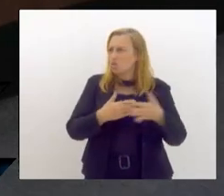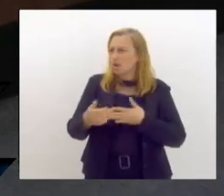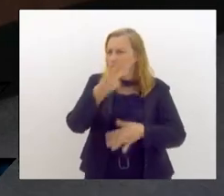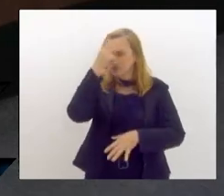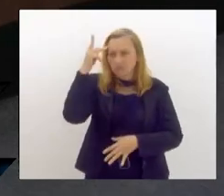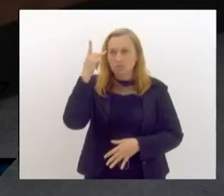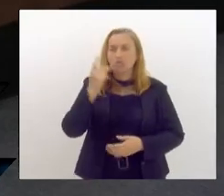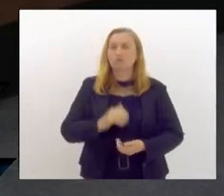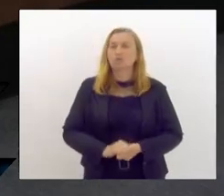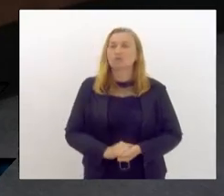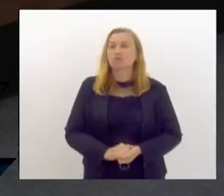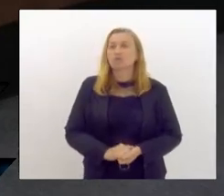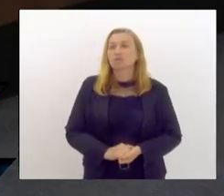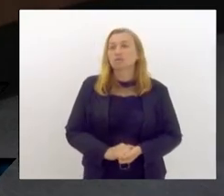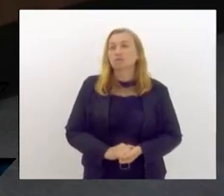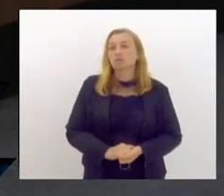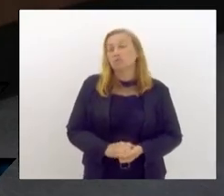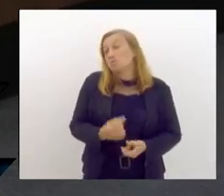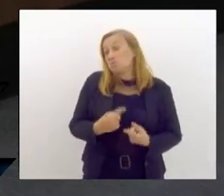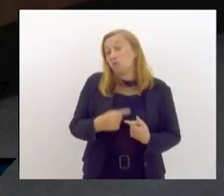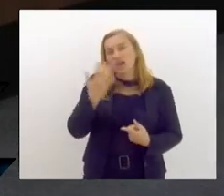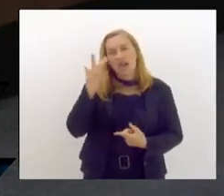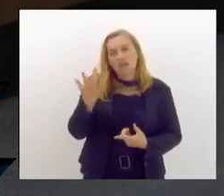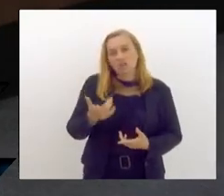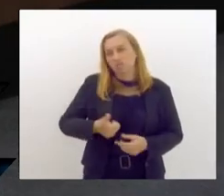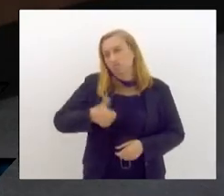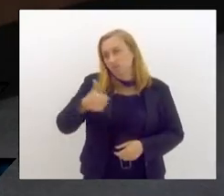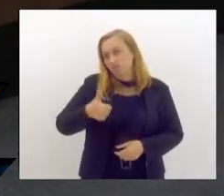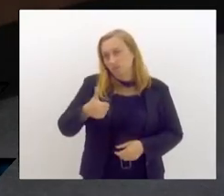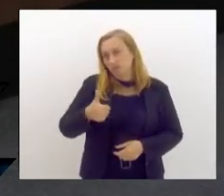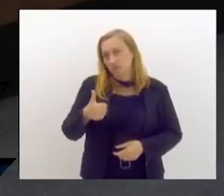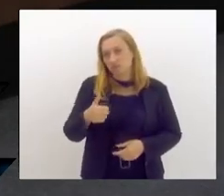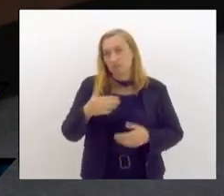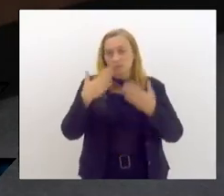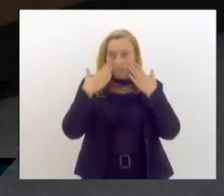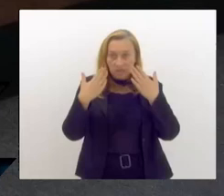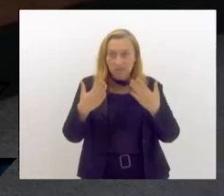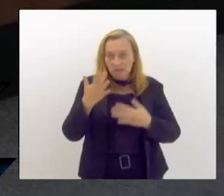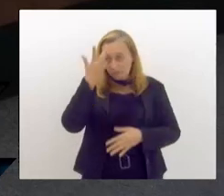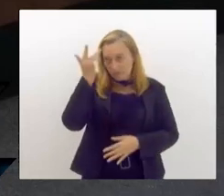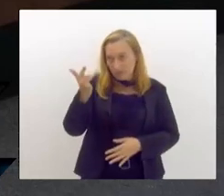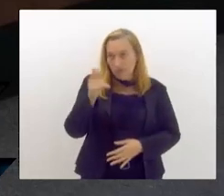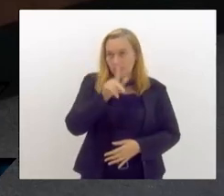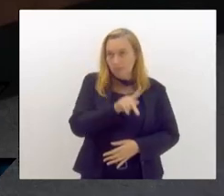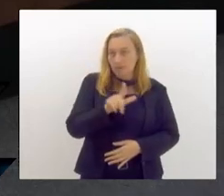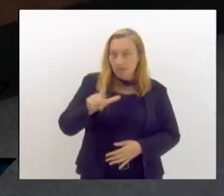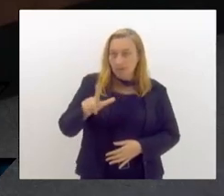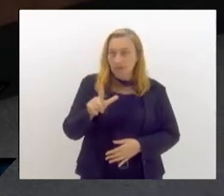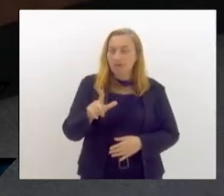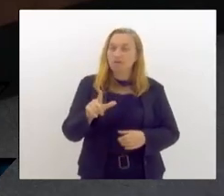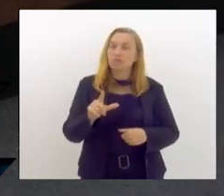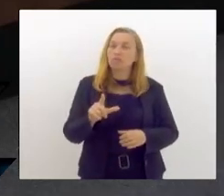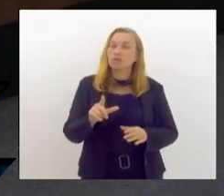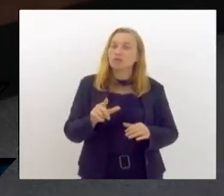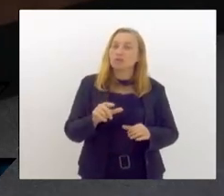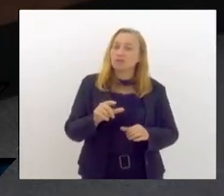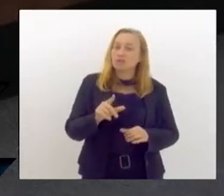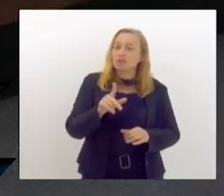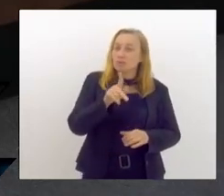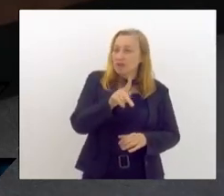for. Porque acho, primeiro, e estou apresentando amanhã o PL, mudando o PL, não, o